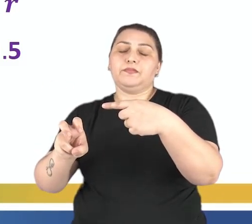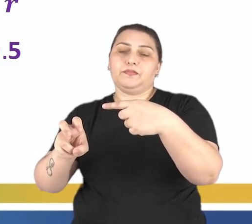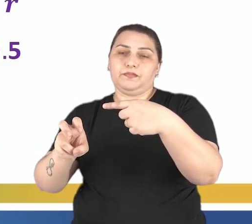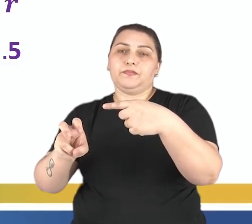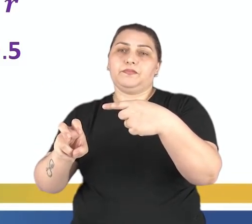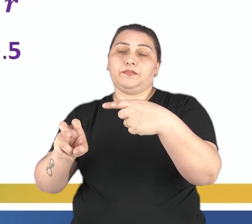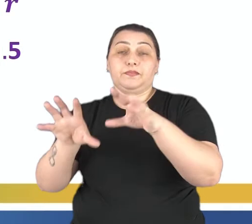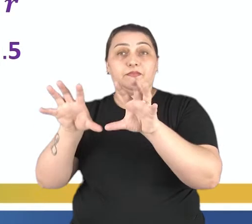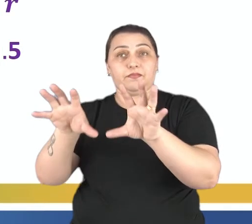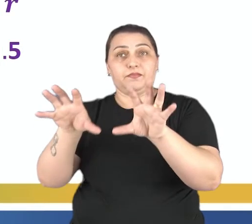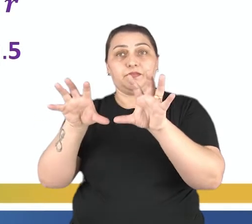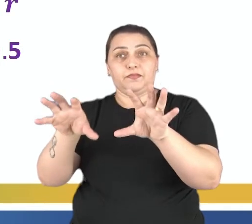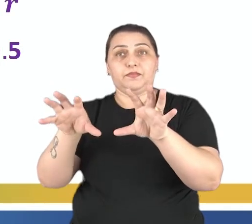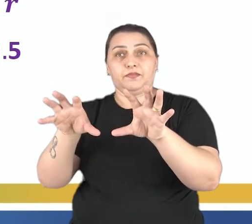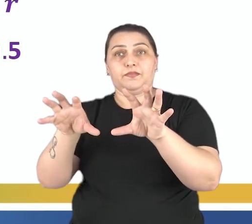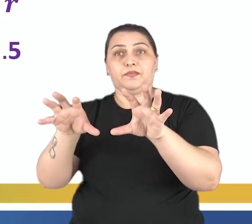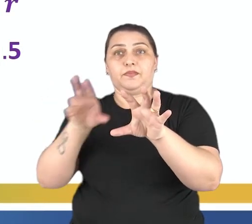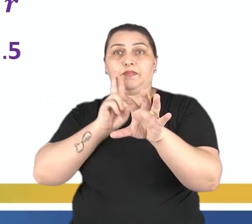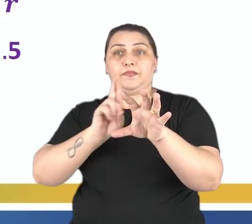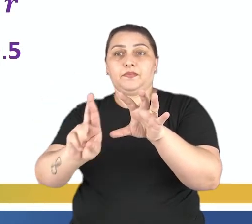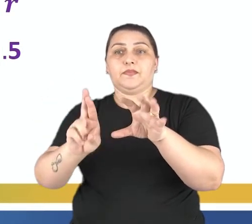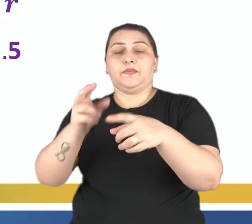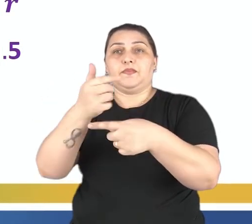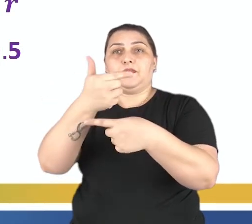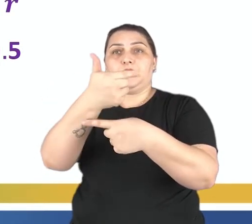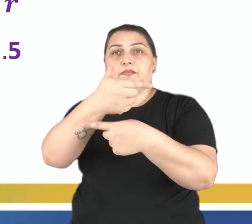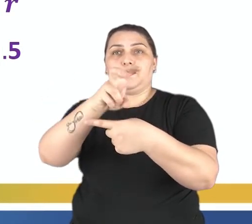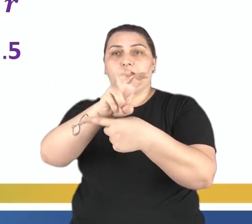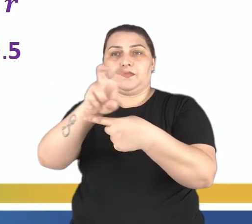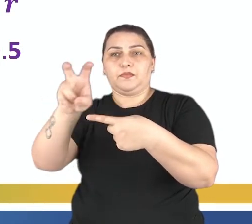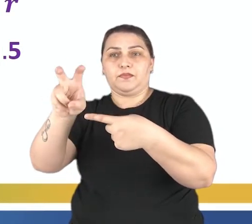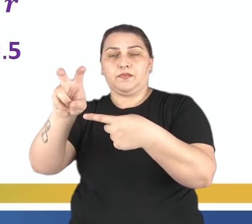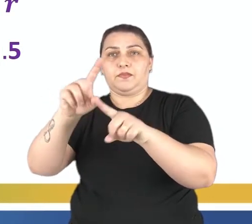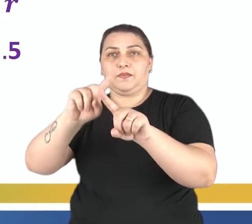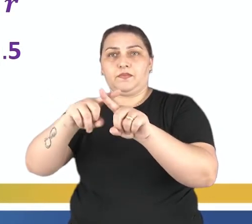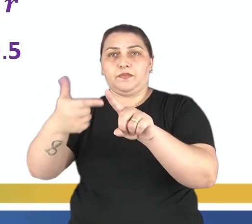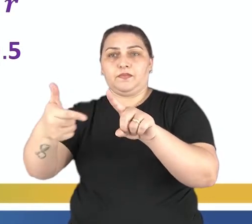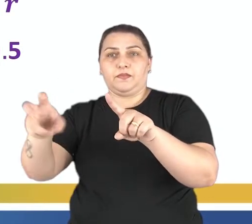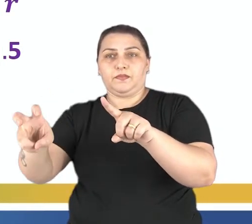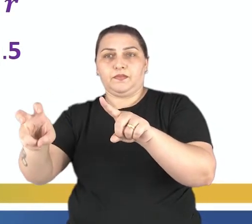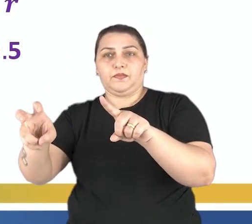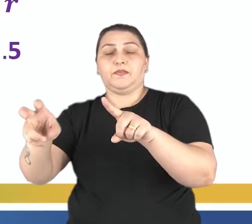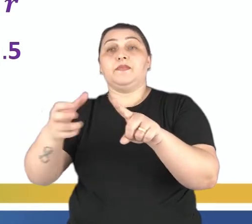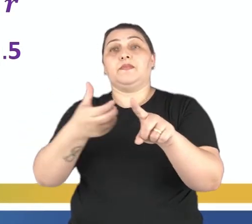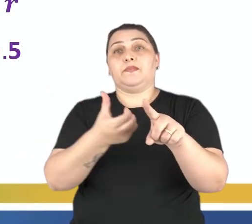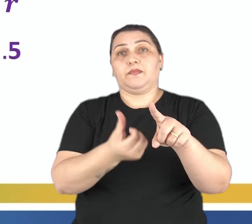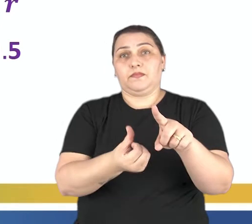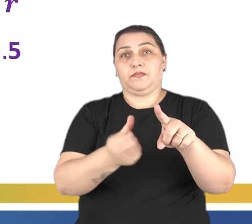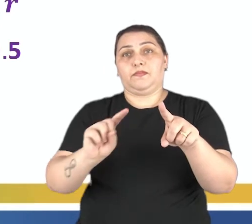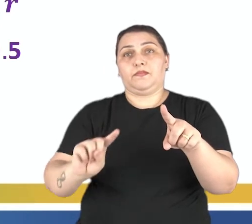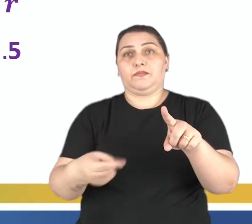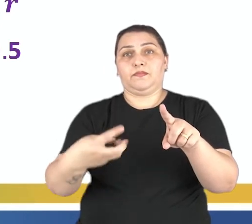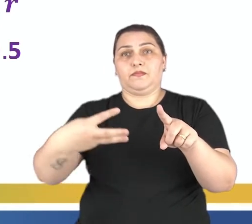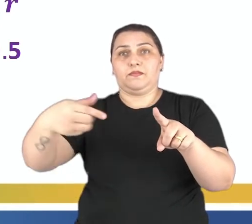25. Assim, o produto 255 por 25 é igual a